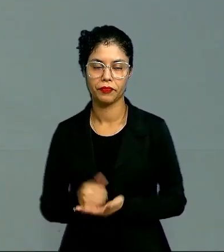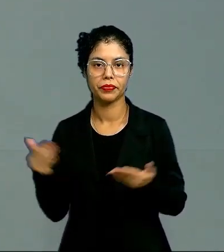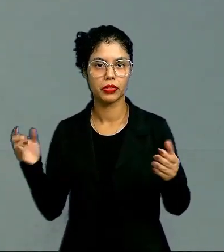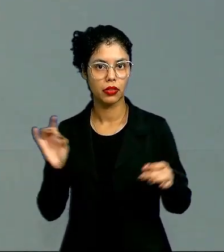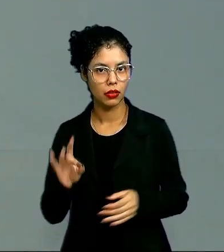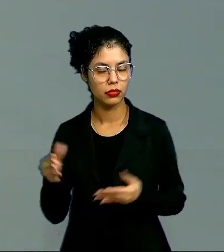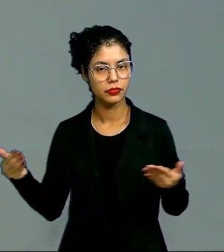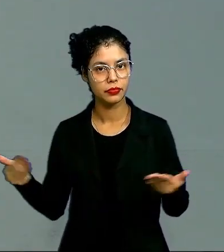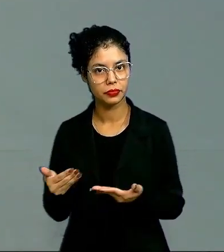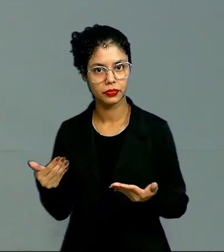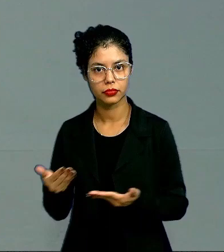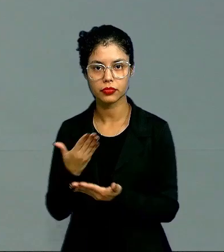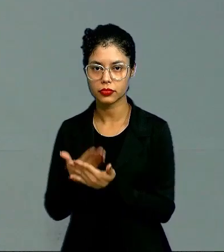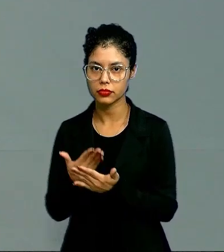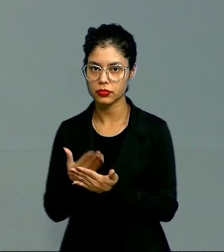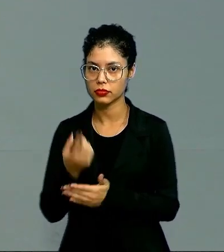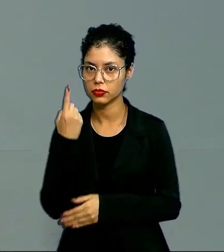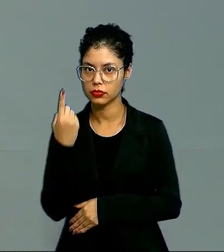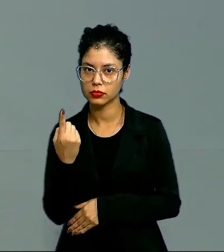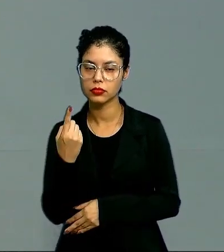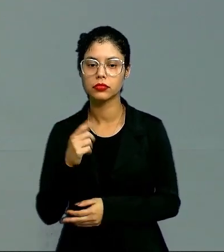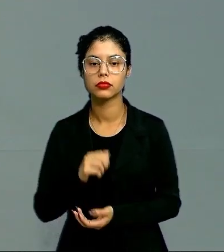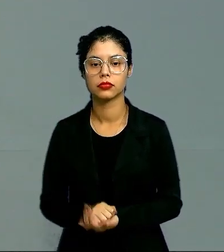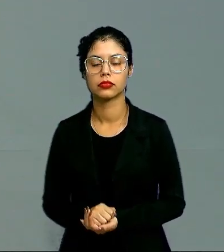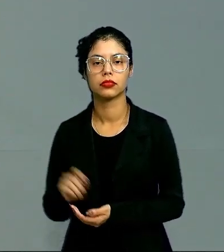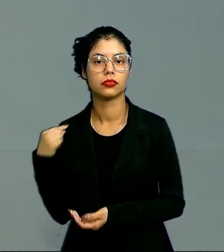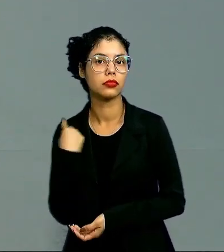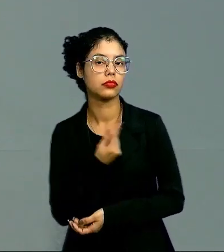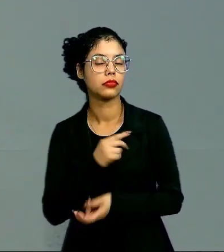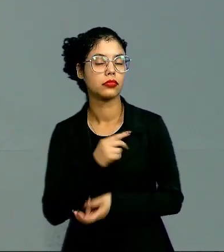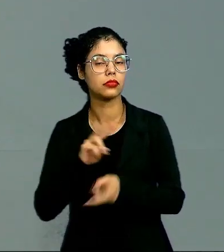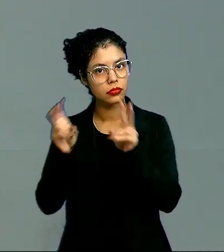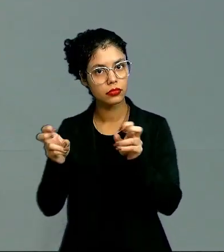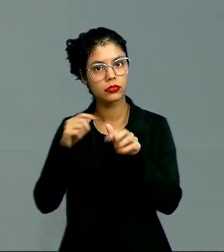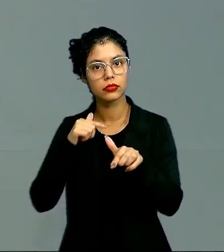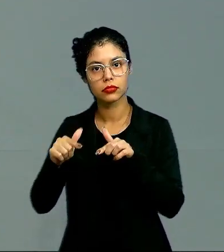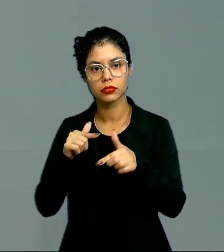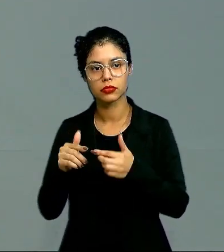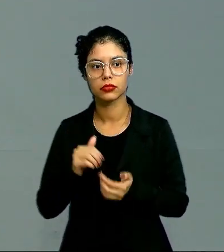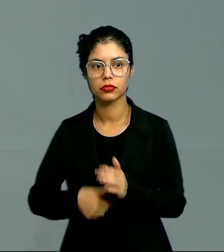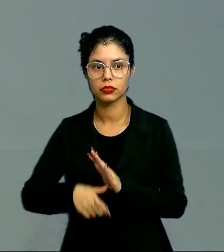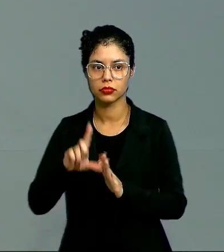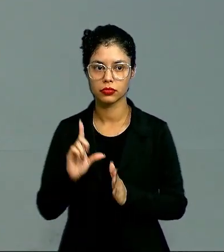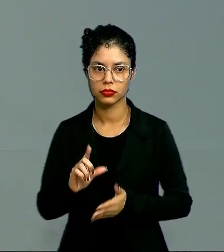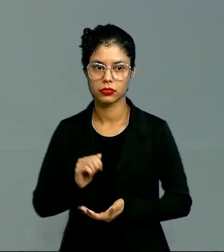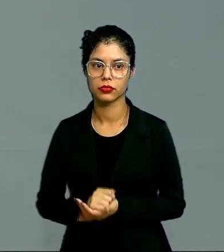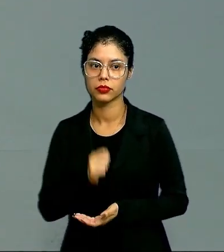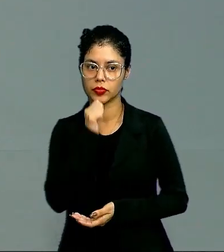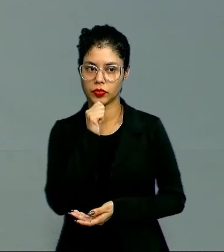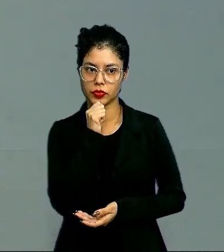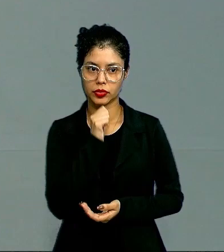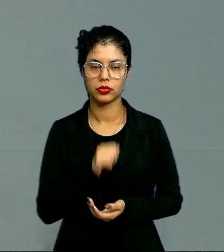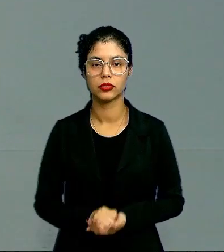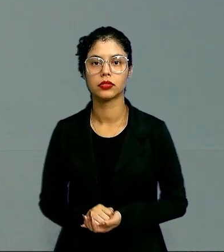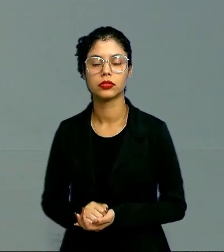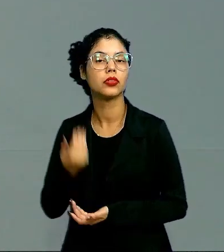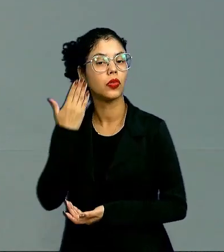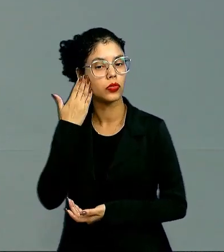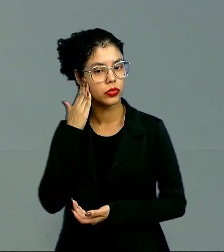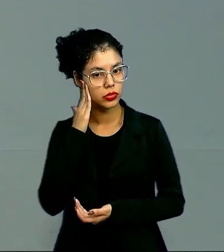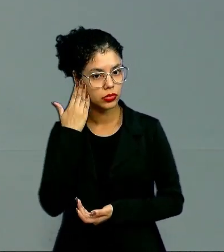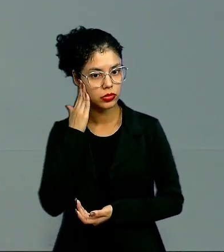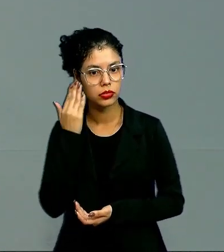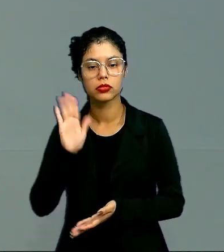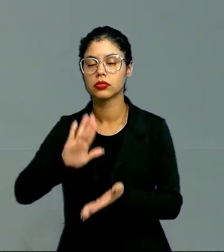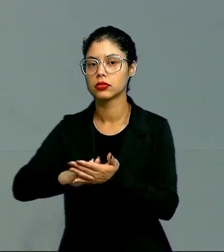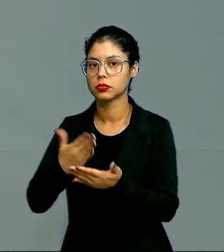nesta aula de hoje, em uma única aula, nós iremos trabalhar uma temática que não foi trabalhada anteriormente ainda, que é compreensão